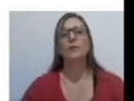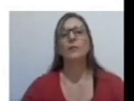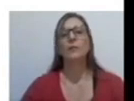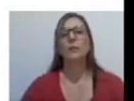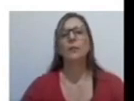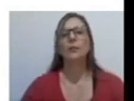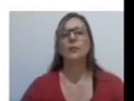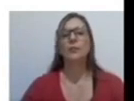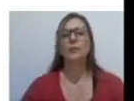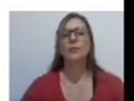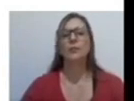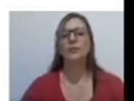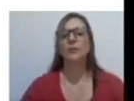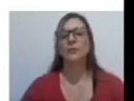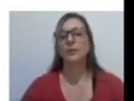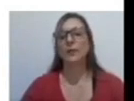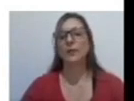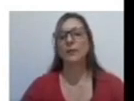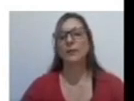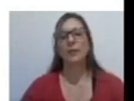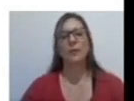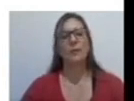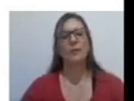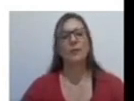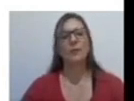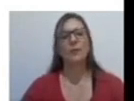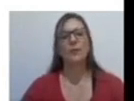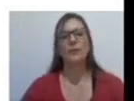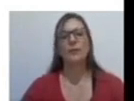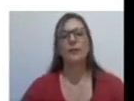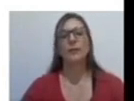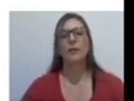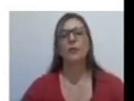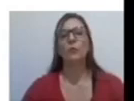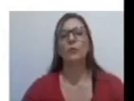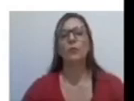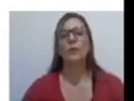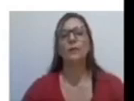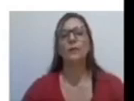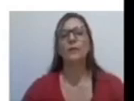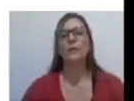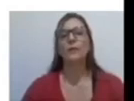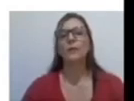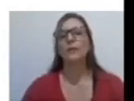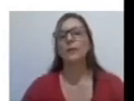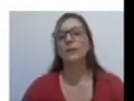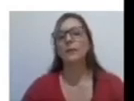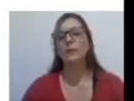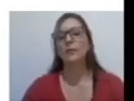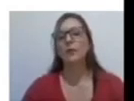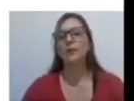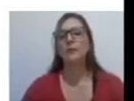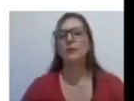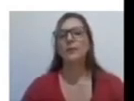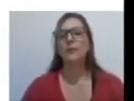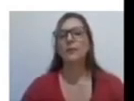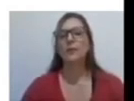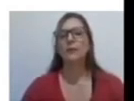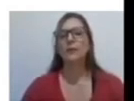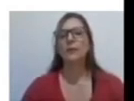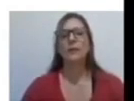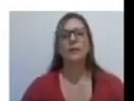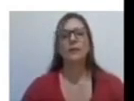Isso é especialmente importante nos casos em que a pessoa apresenta alguma doença que exige uma